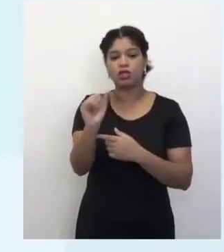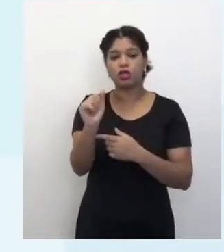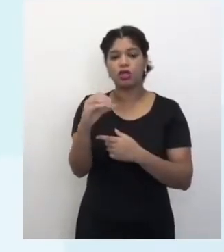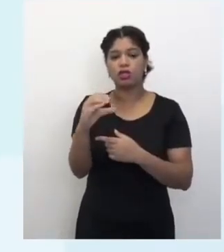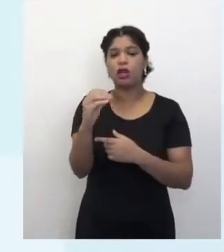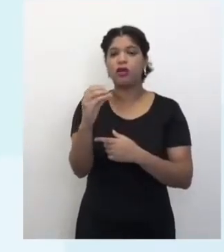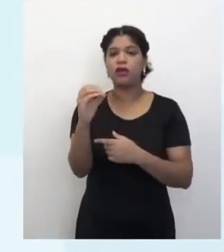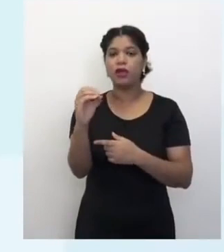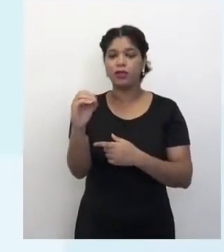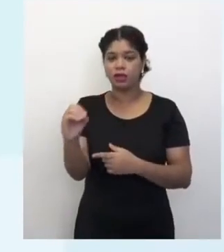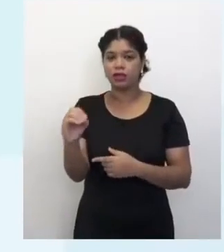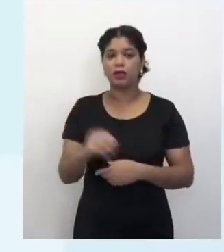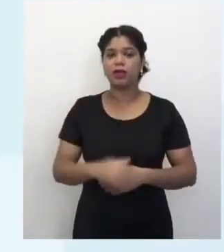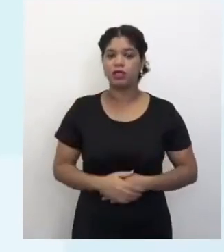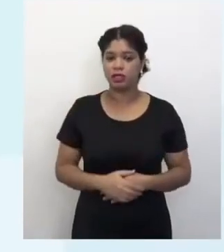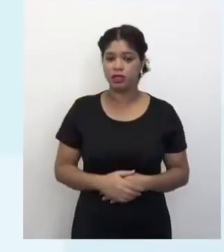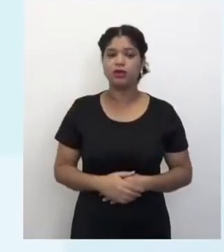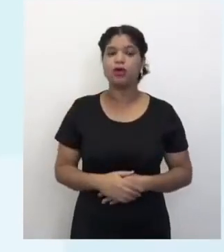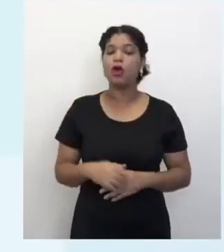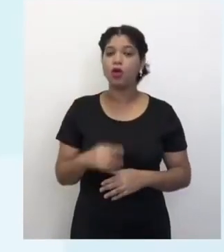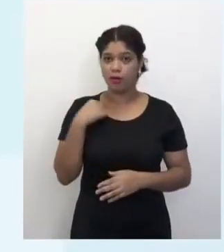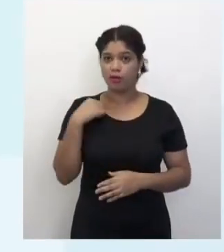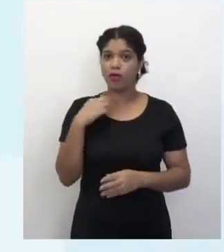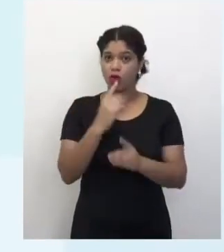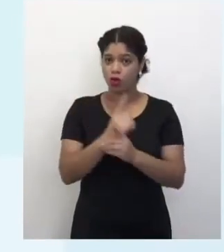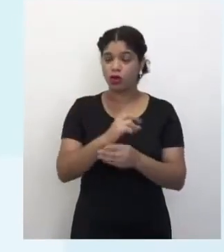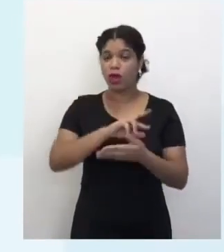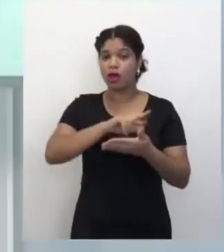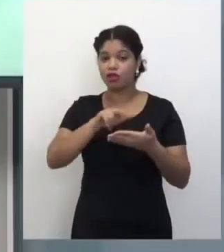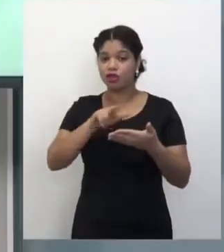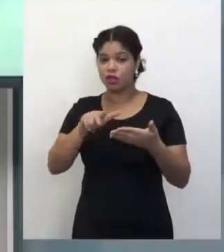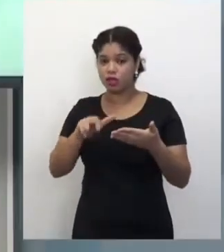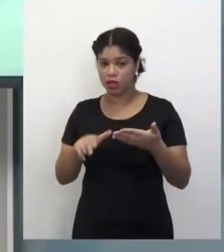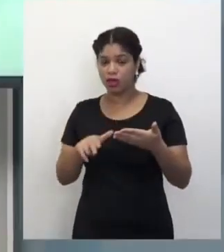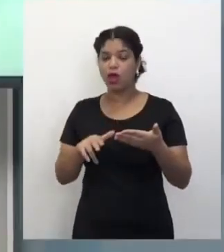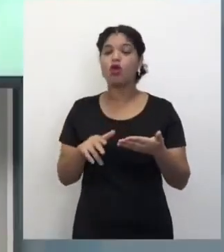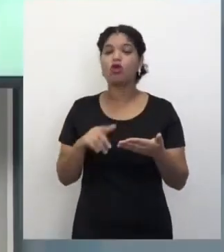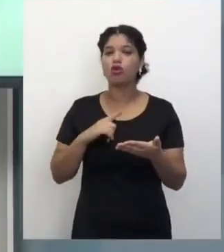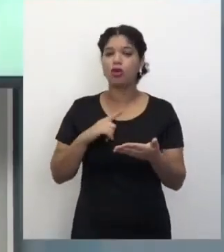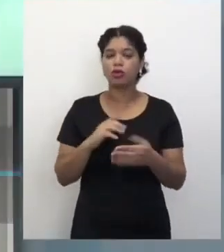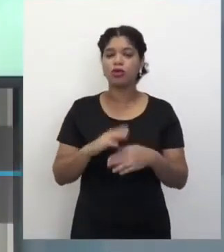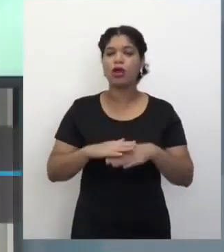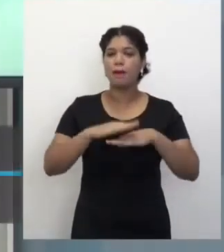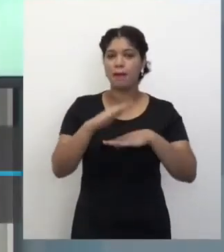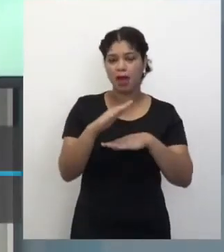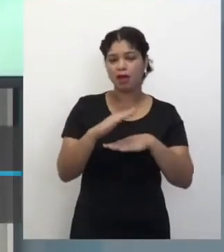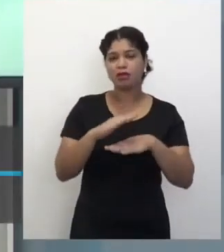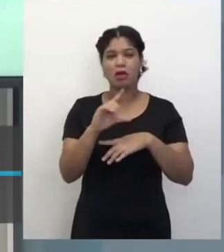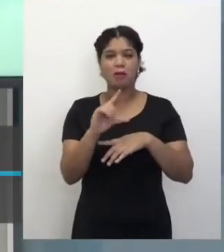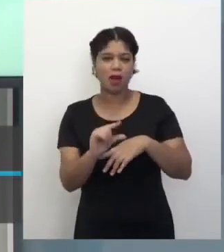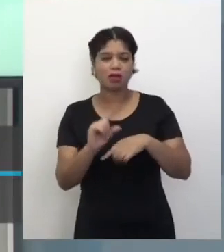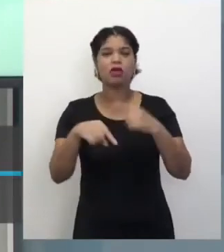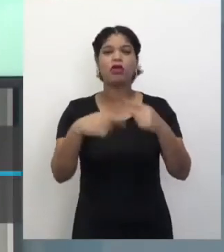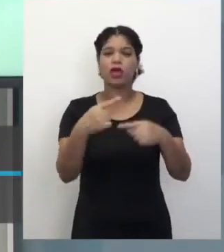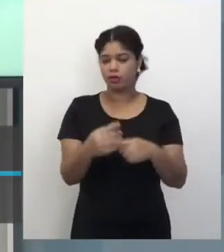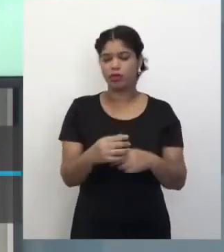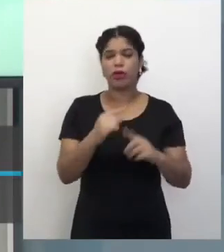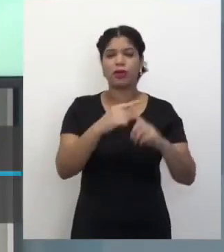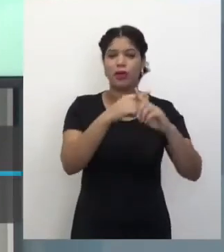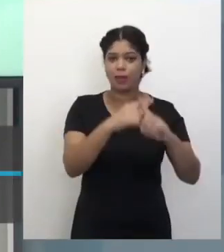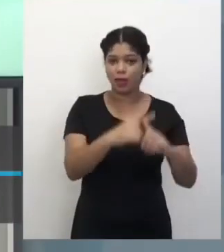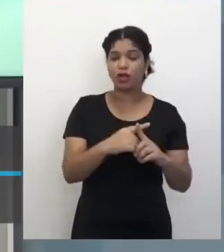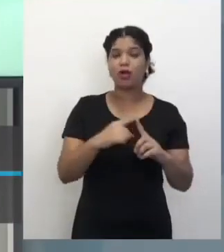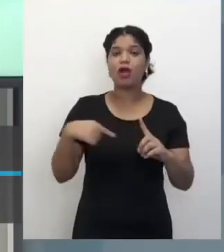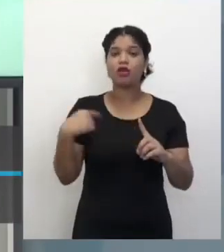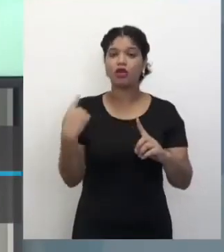sexta operação. Então, quando você é pequeno, você estuda mais, menos, depois a gente passa para multiplicar. À medida que você